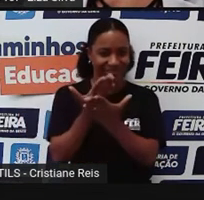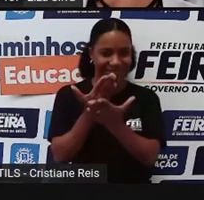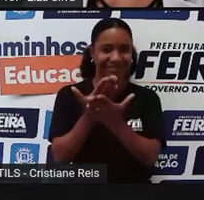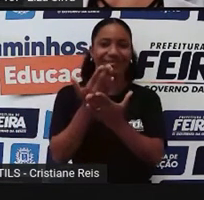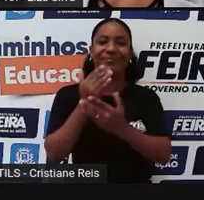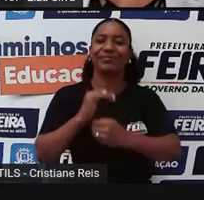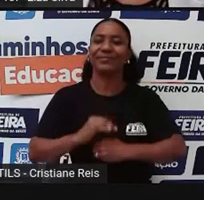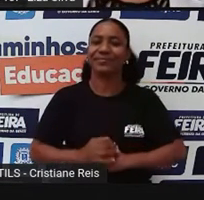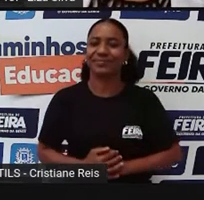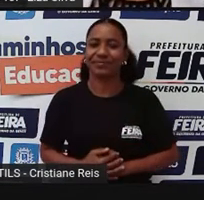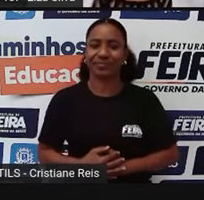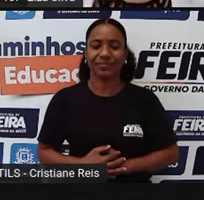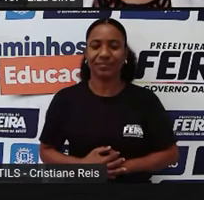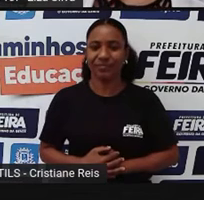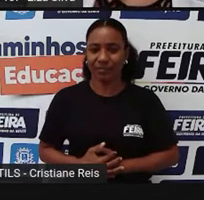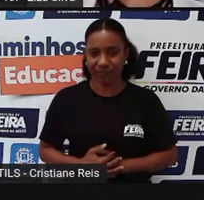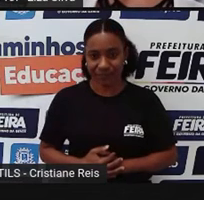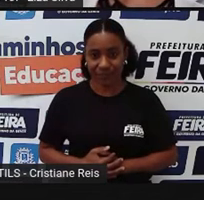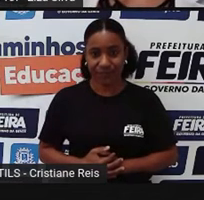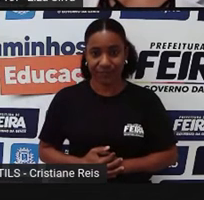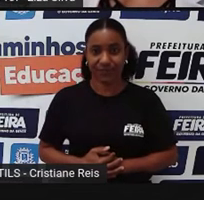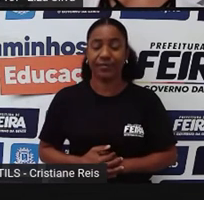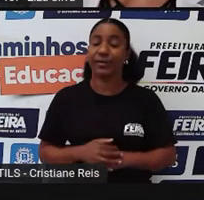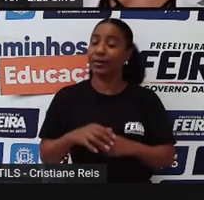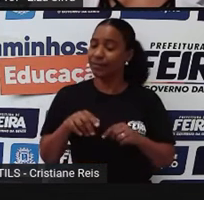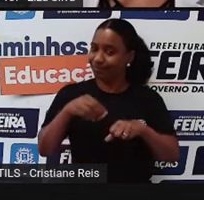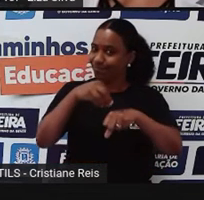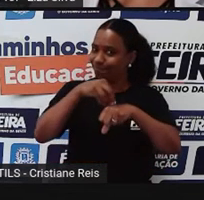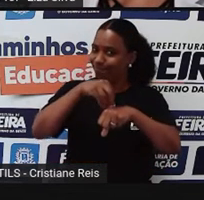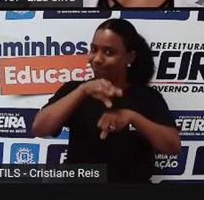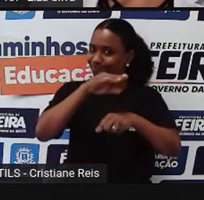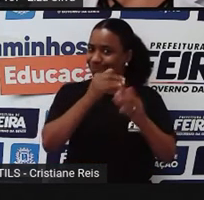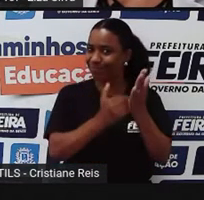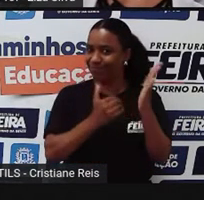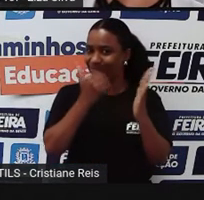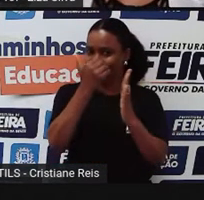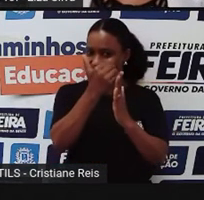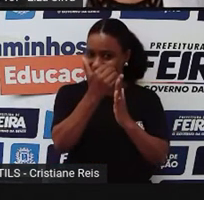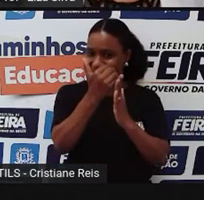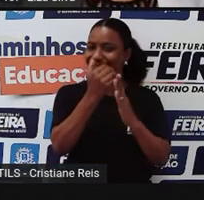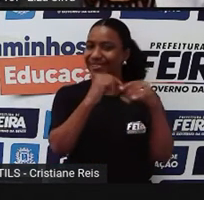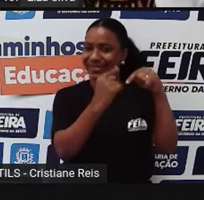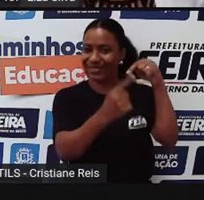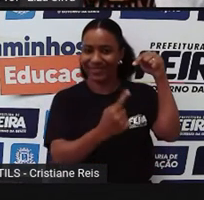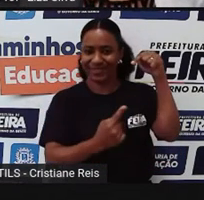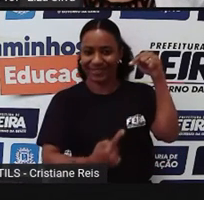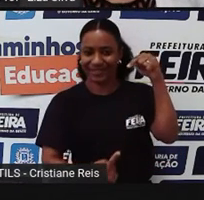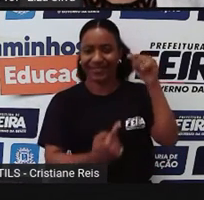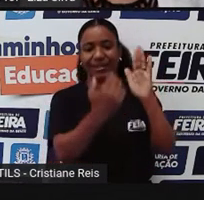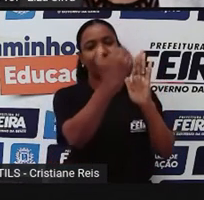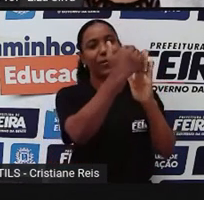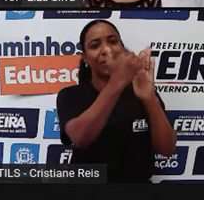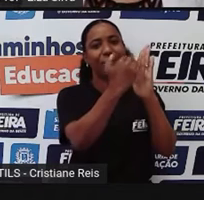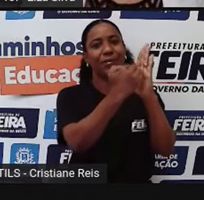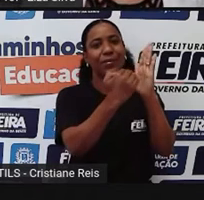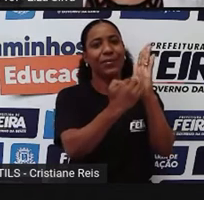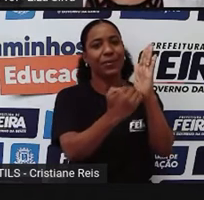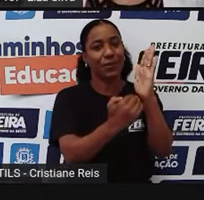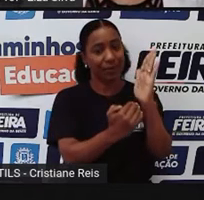2021 é claro que segue também mais algumas tags dicas de organização